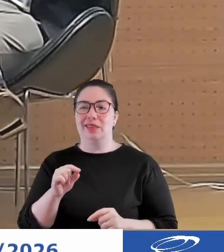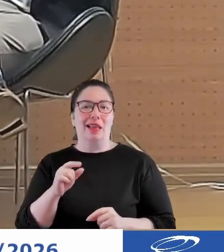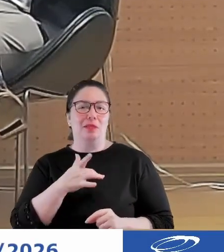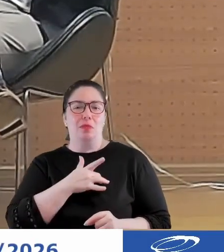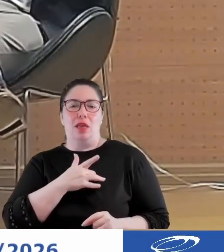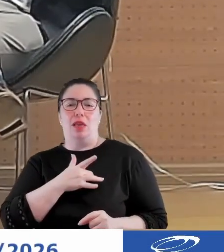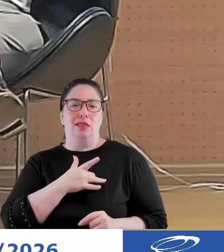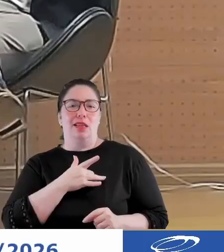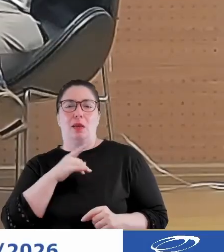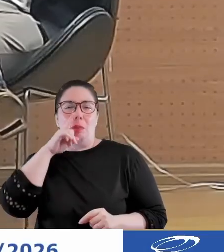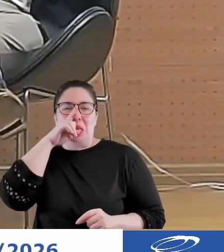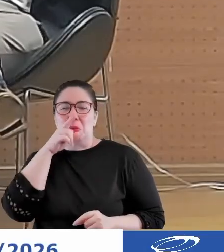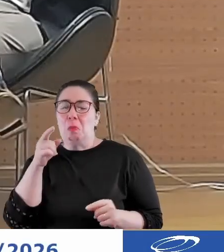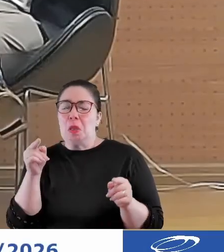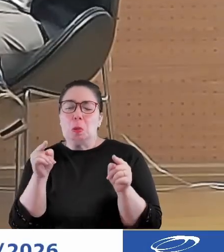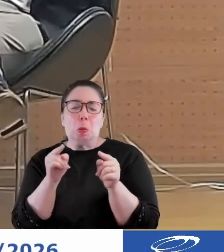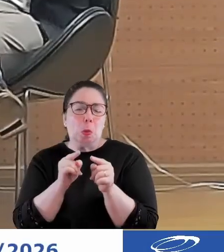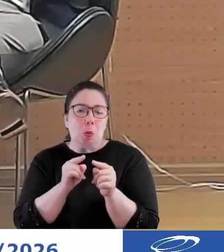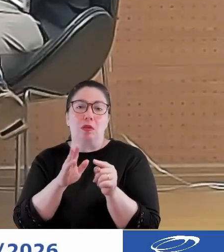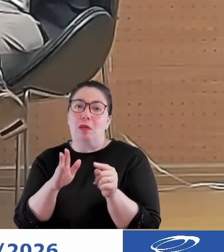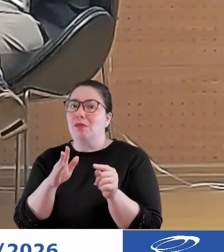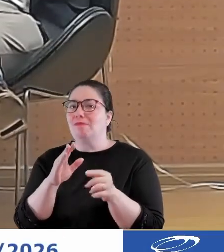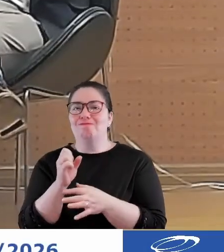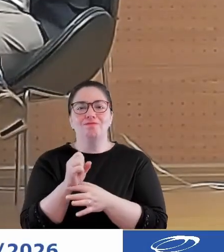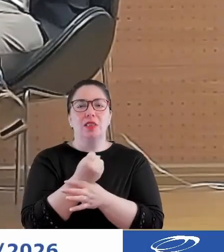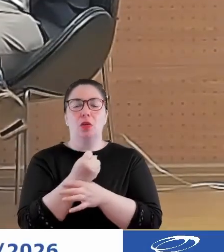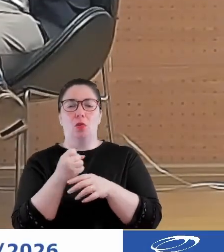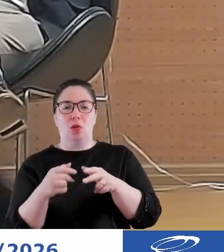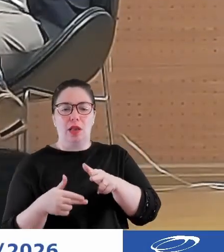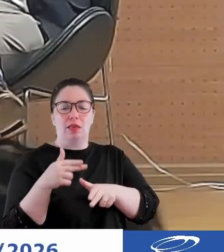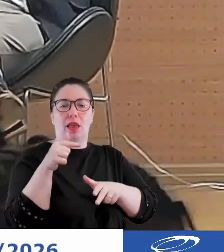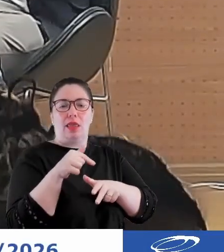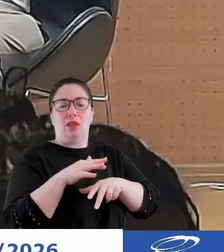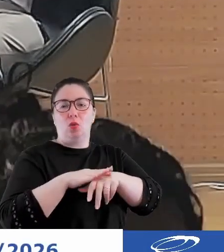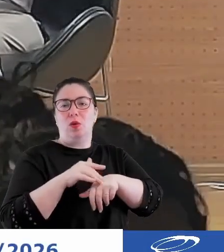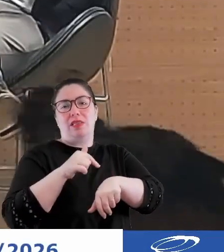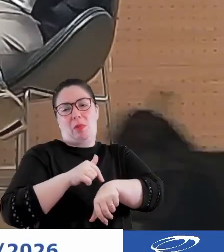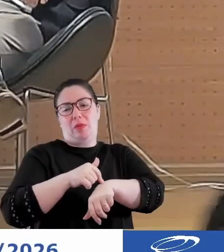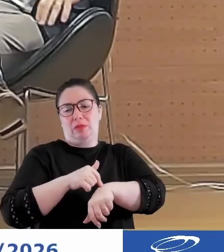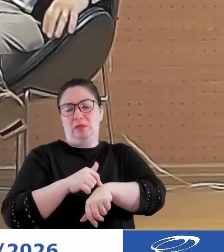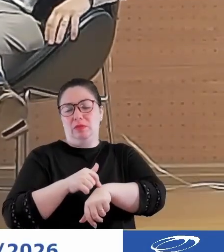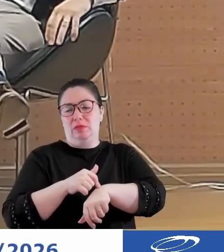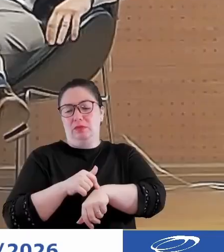que torna mais seguro a gente fazer a cirurgia na doença ativa. Então, a princípio, não.